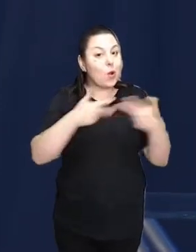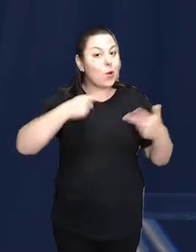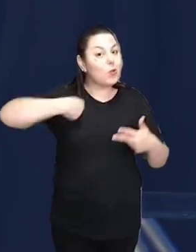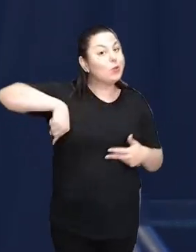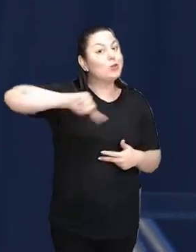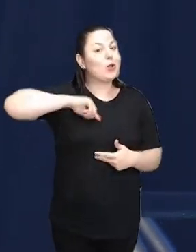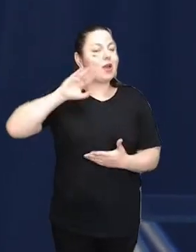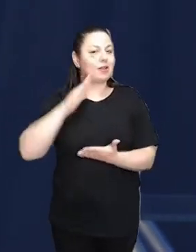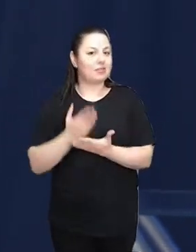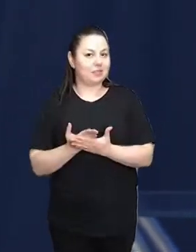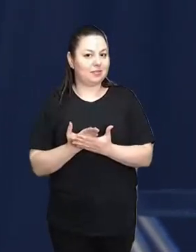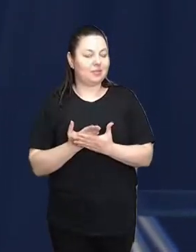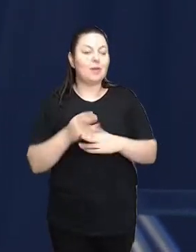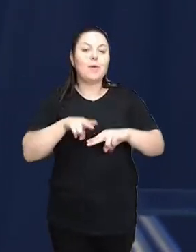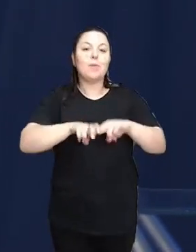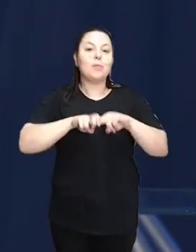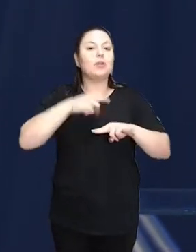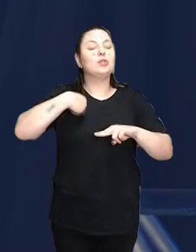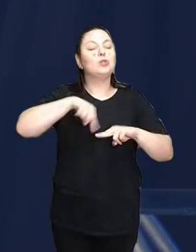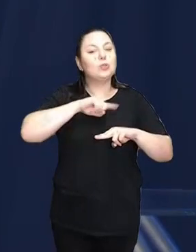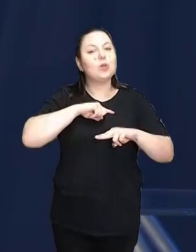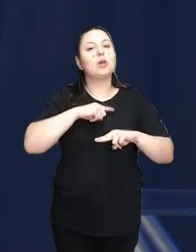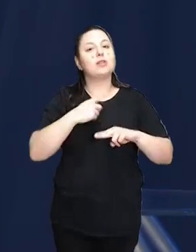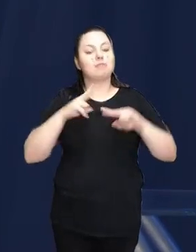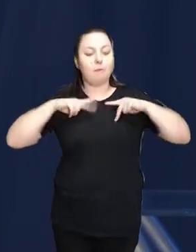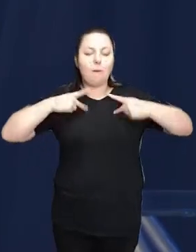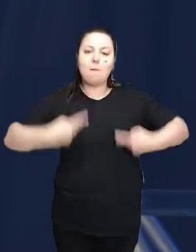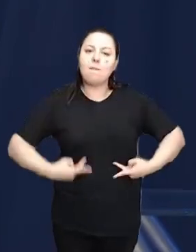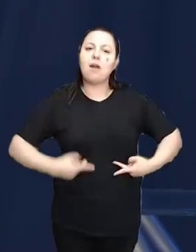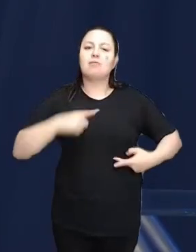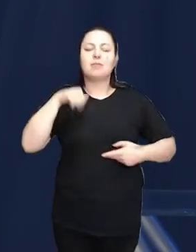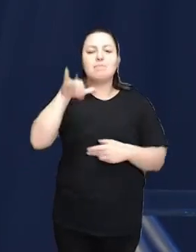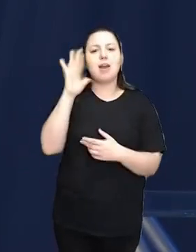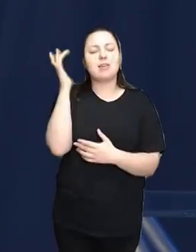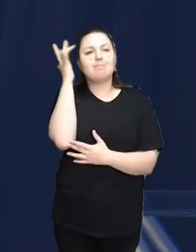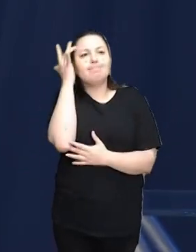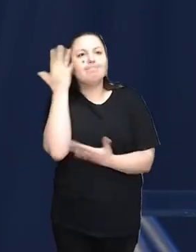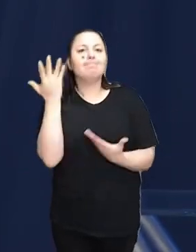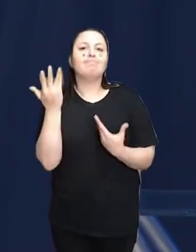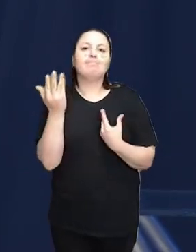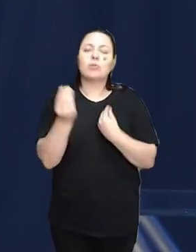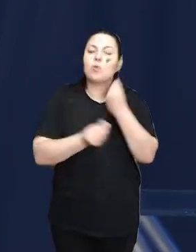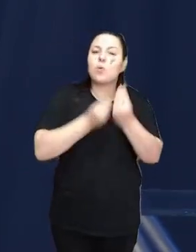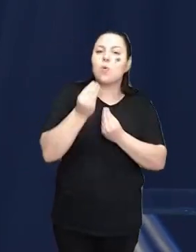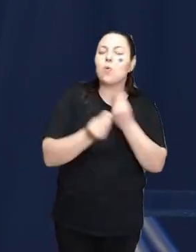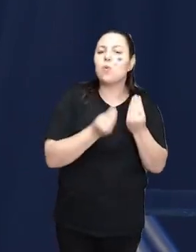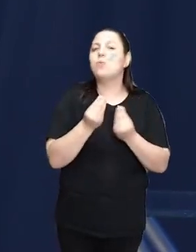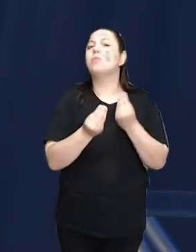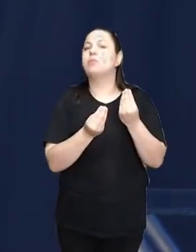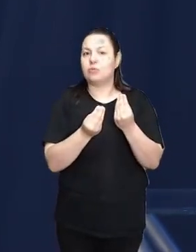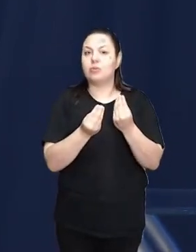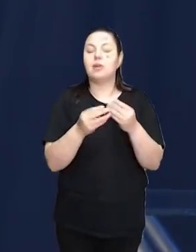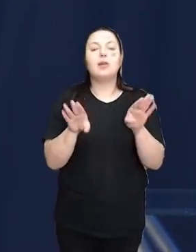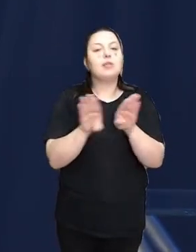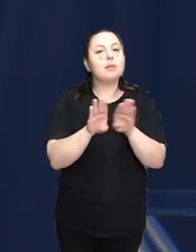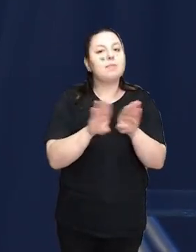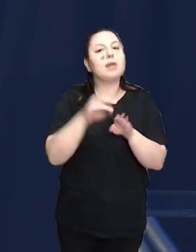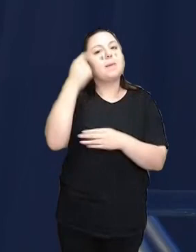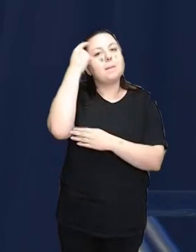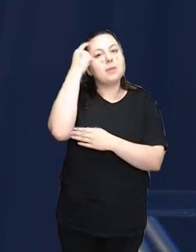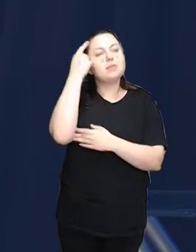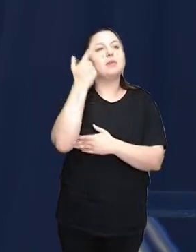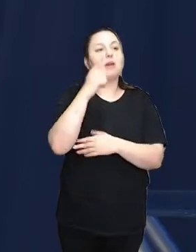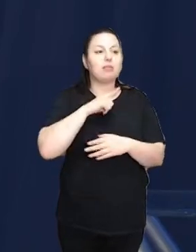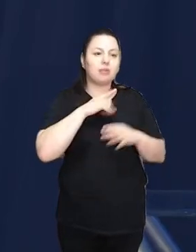humanos, como que a gente pode estar mais amadurecido, né? Como que a gente passa por uma reeducação no uso da tecnologia